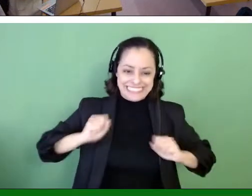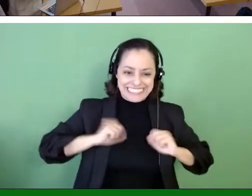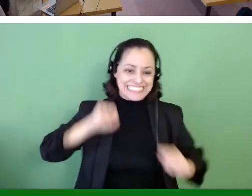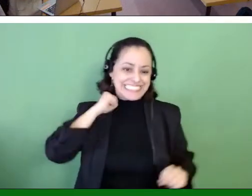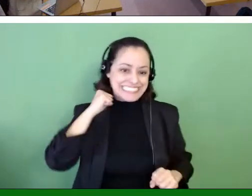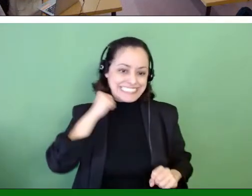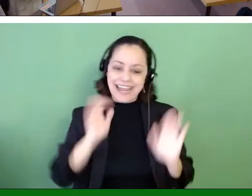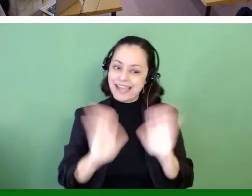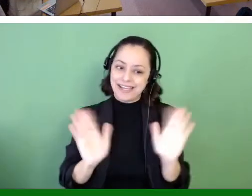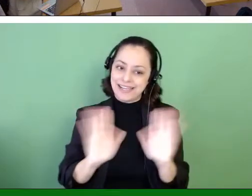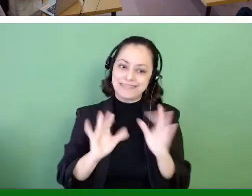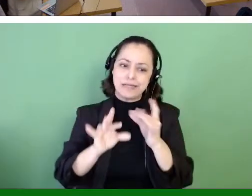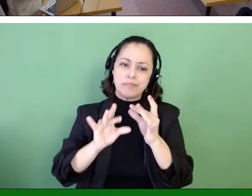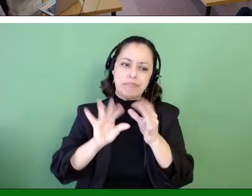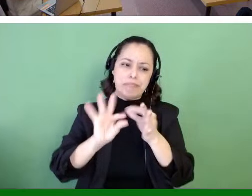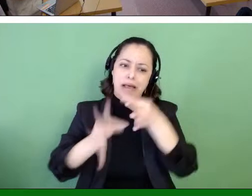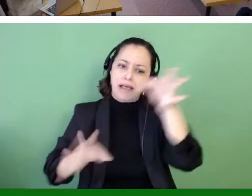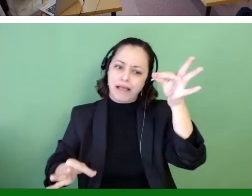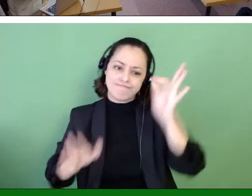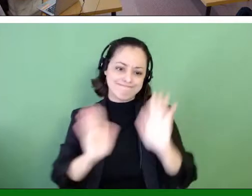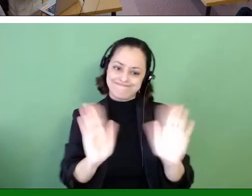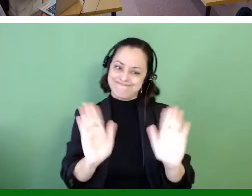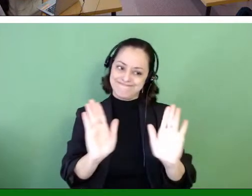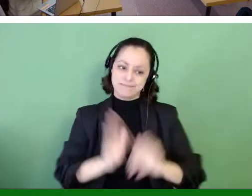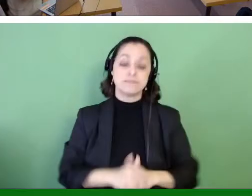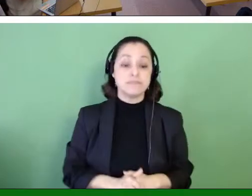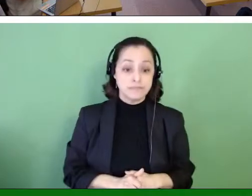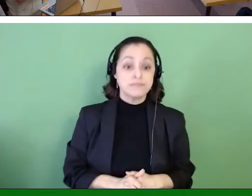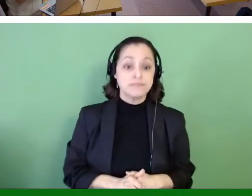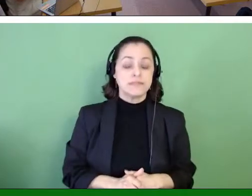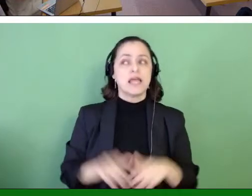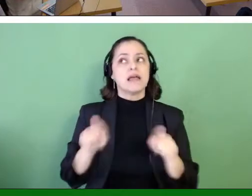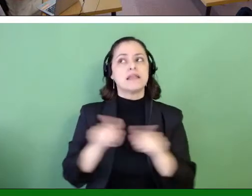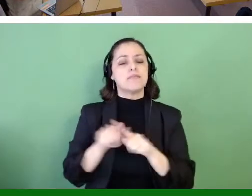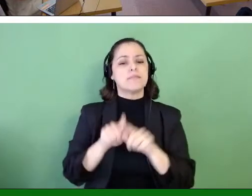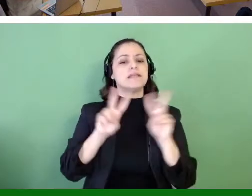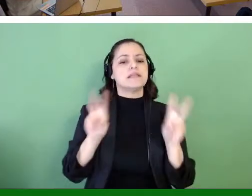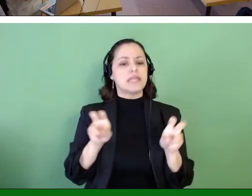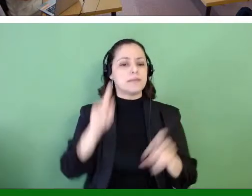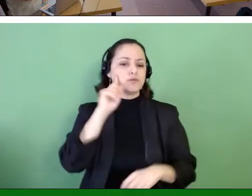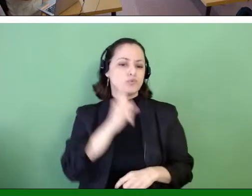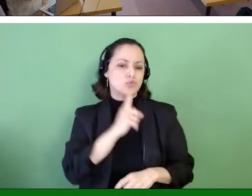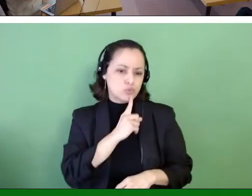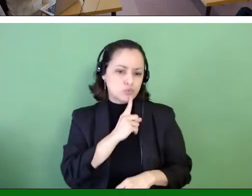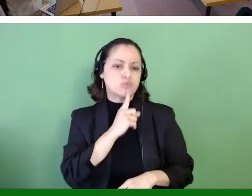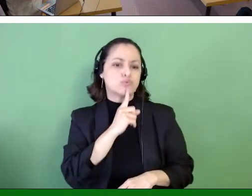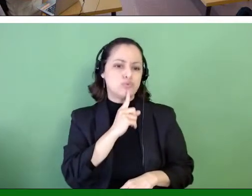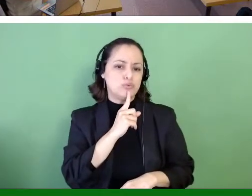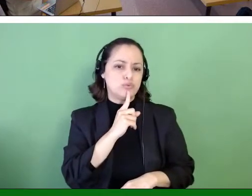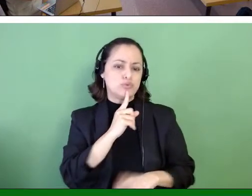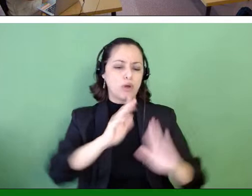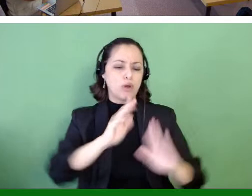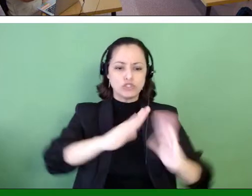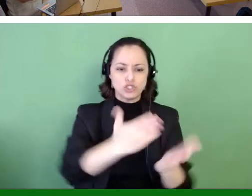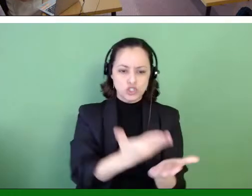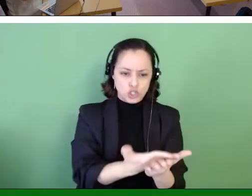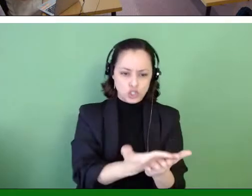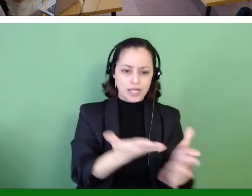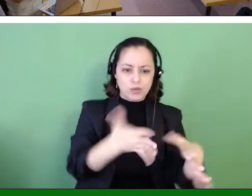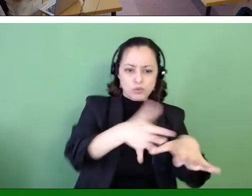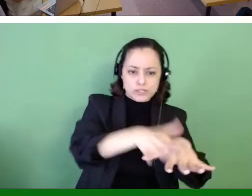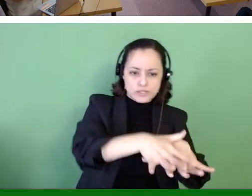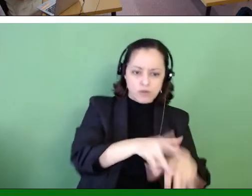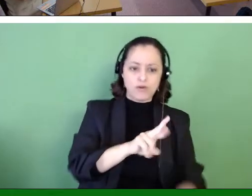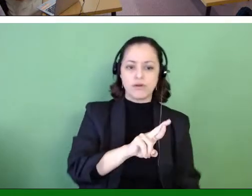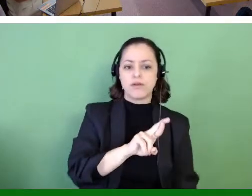E o que mais? Em relação a surdos, né, na escola regular ou na escola inclusiva, realmente é